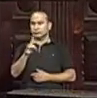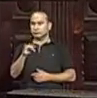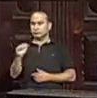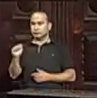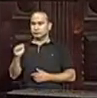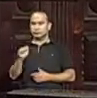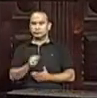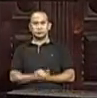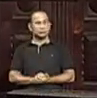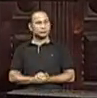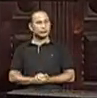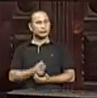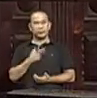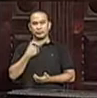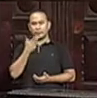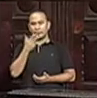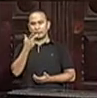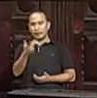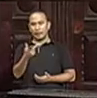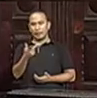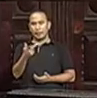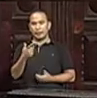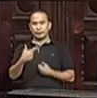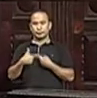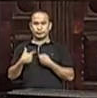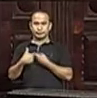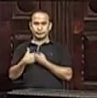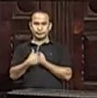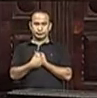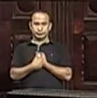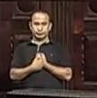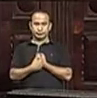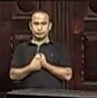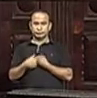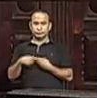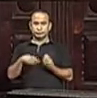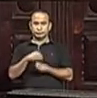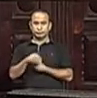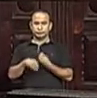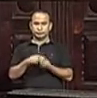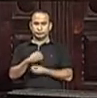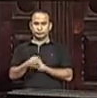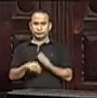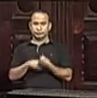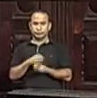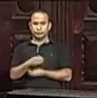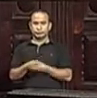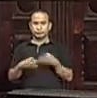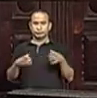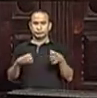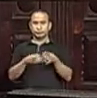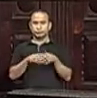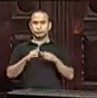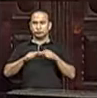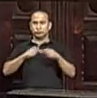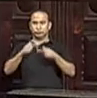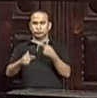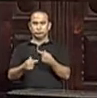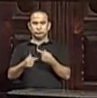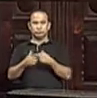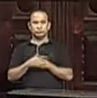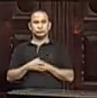dias para falar o município, através da Procuradoria-Geral, a Câmara